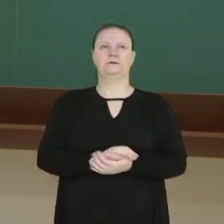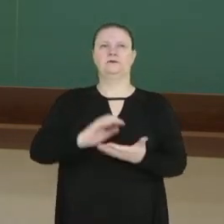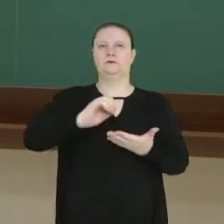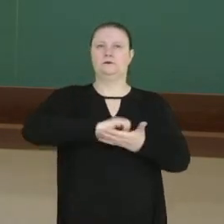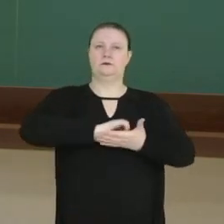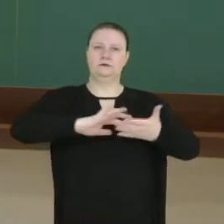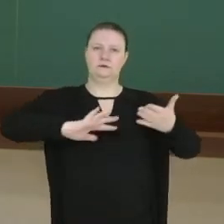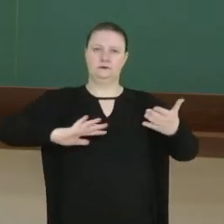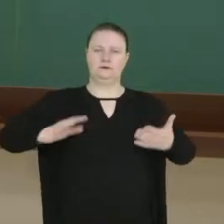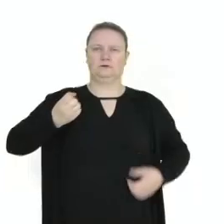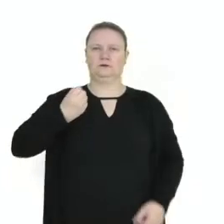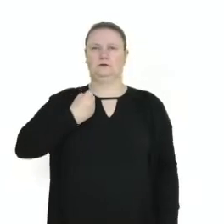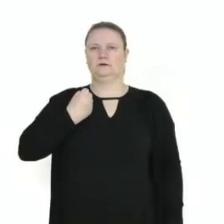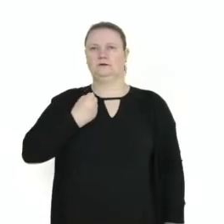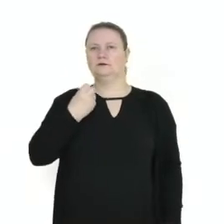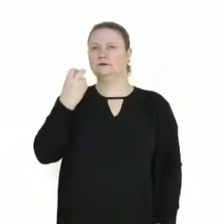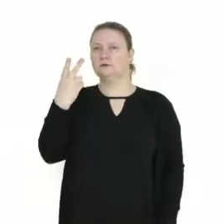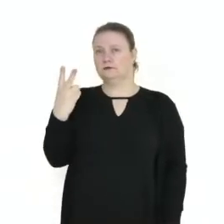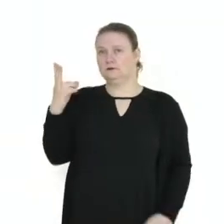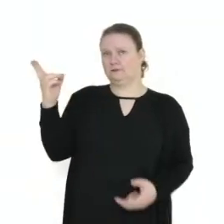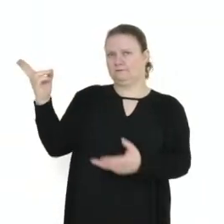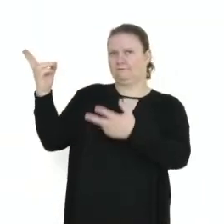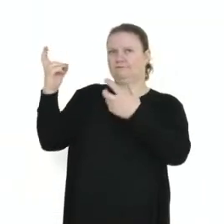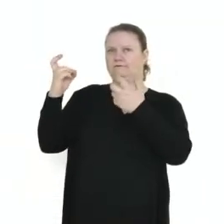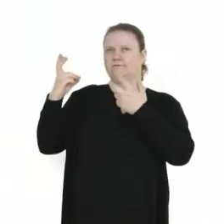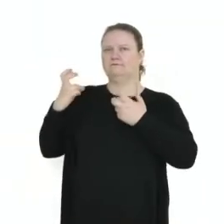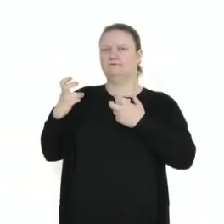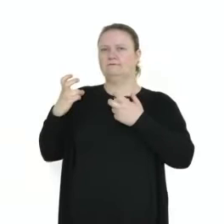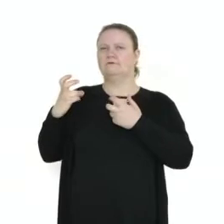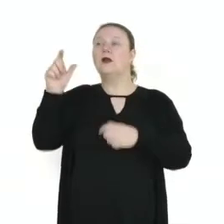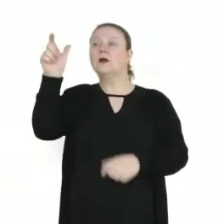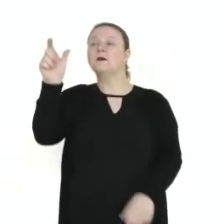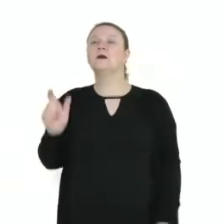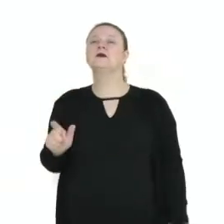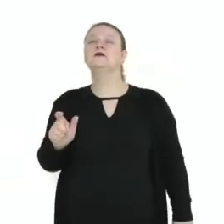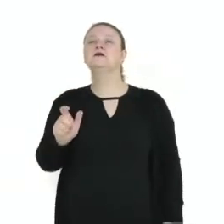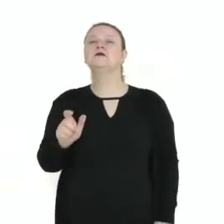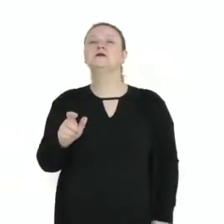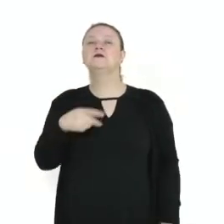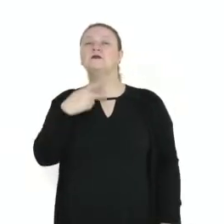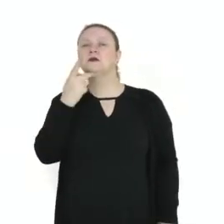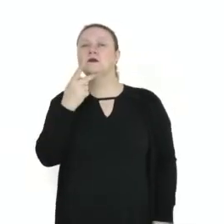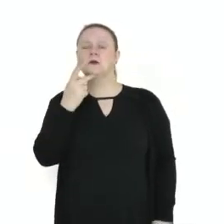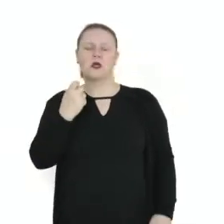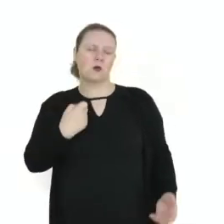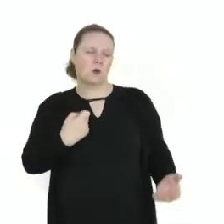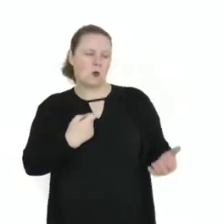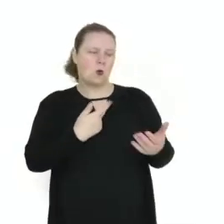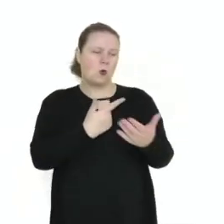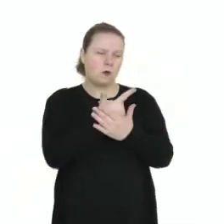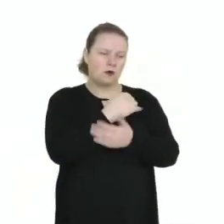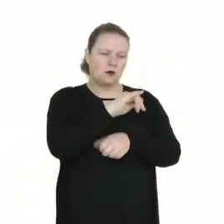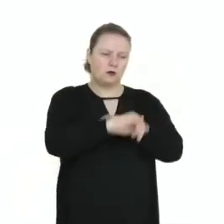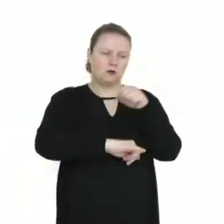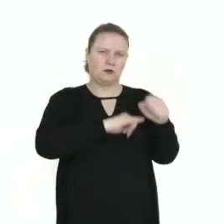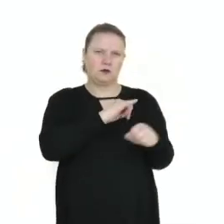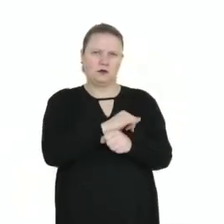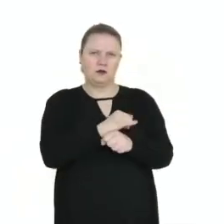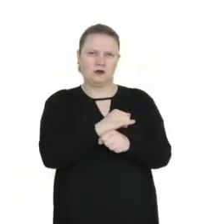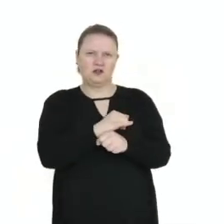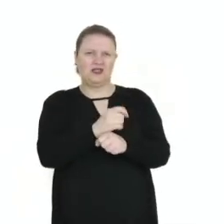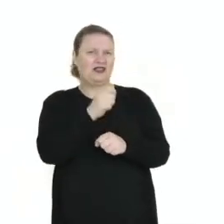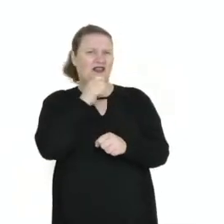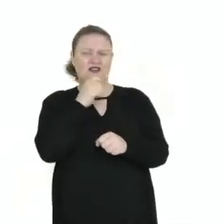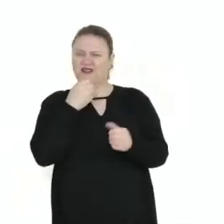Atividade de número 2. Observe novamente a fala do personagem. Eu fiz uma compra pela internet e ainda não chegou.